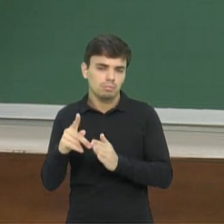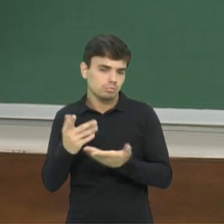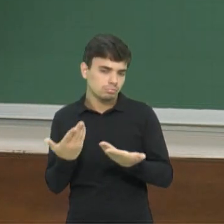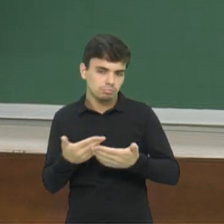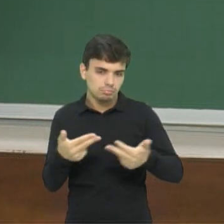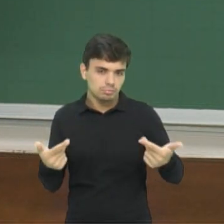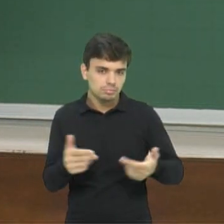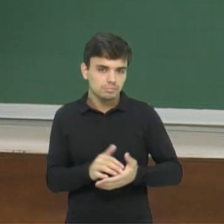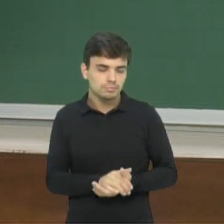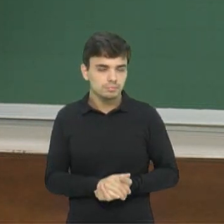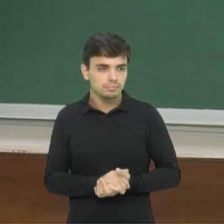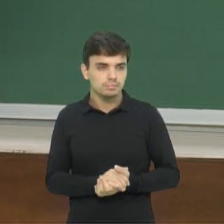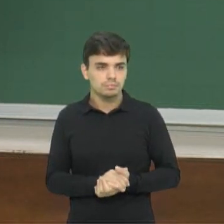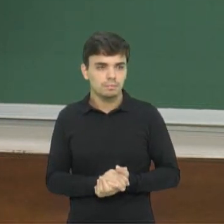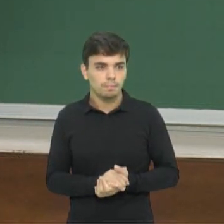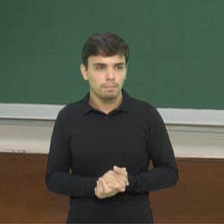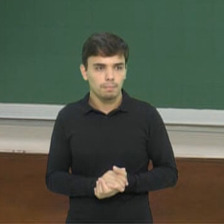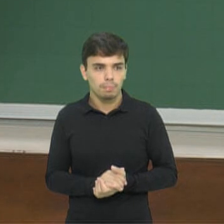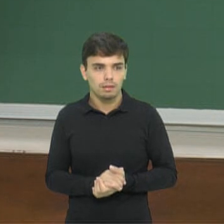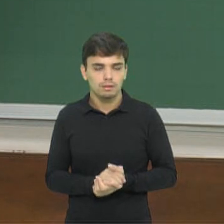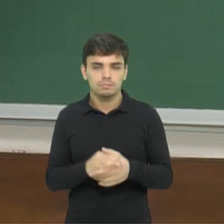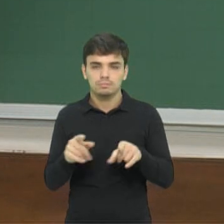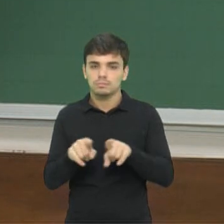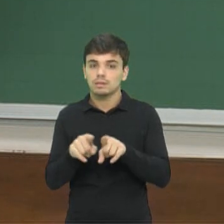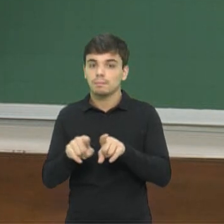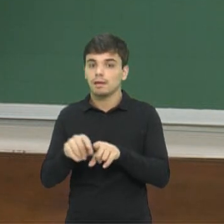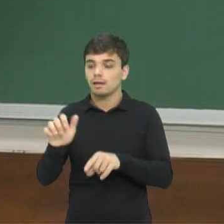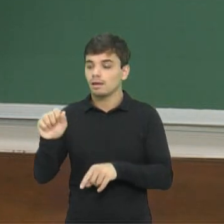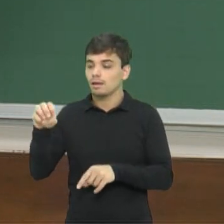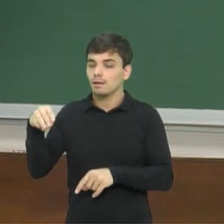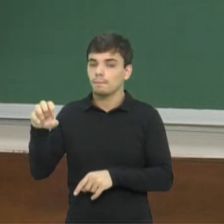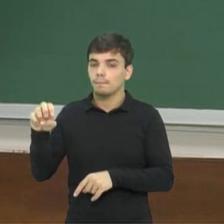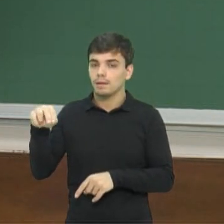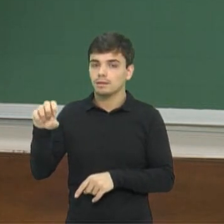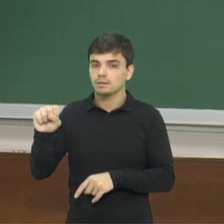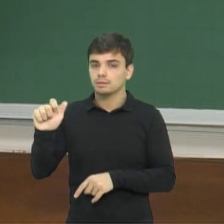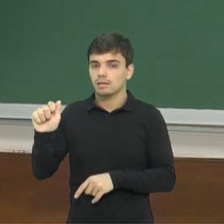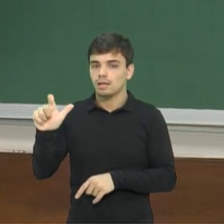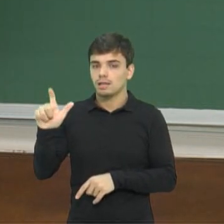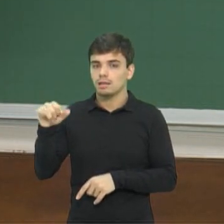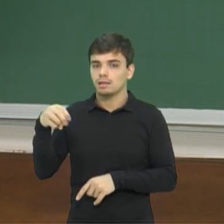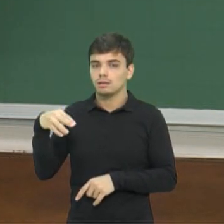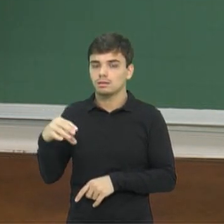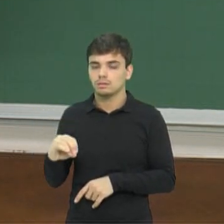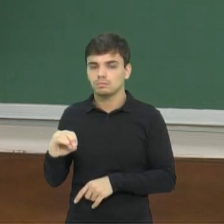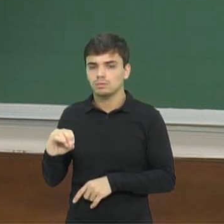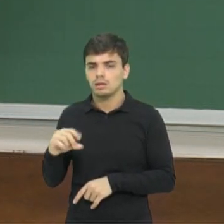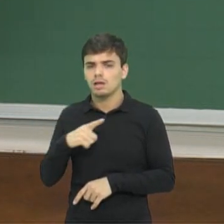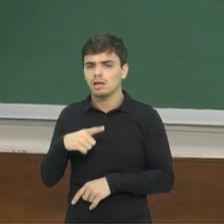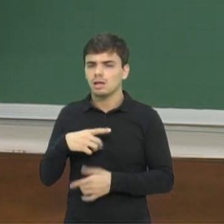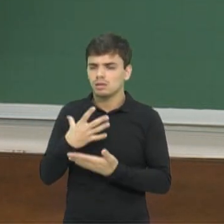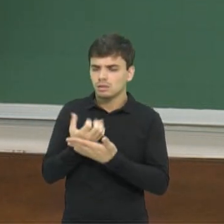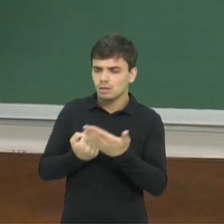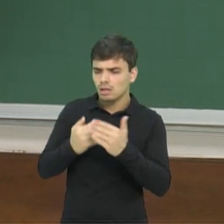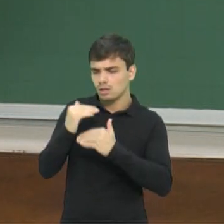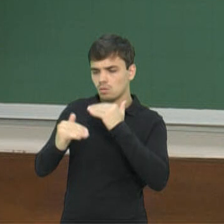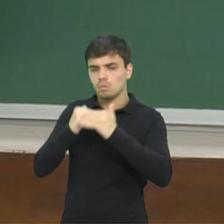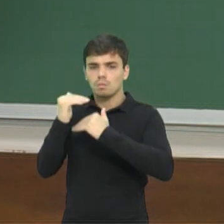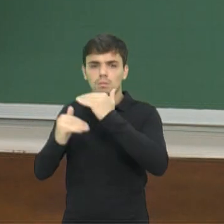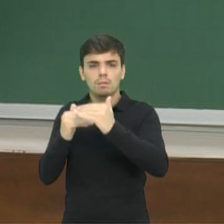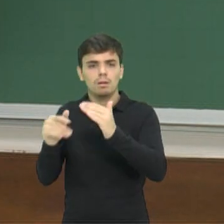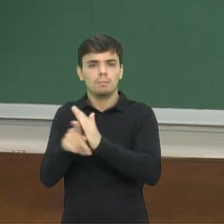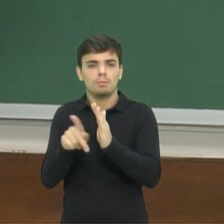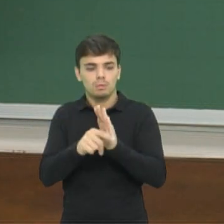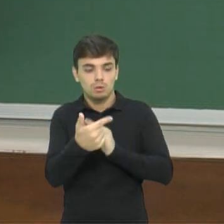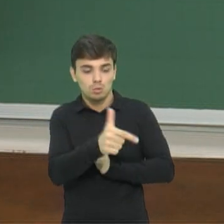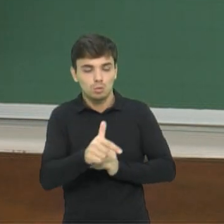parasita. Tinha lá o amensalismo, que a gente comentou, que uma espécie, então, ela inibe o aparecimento, o crescimento, o